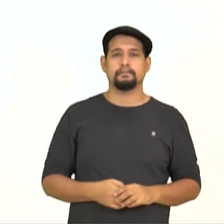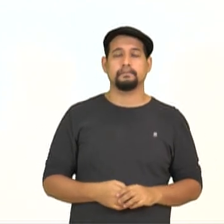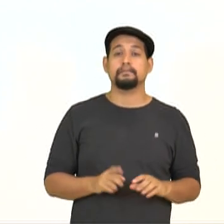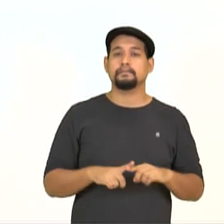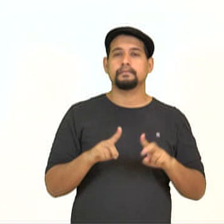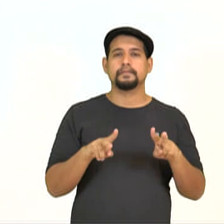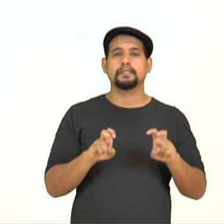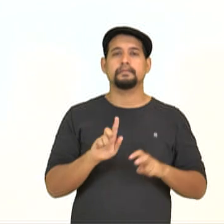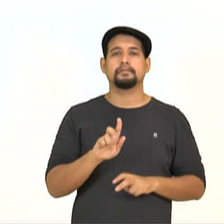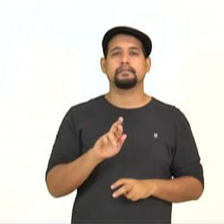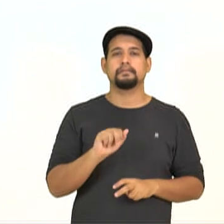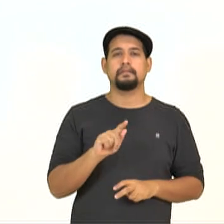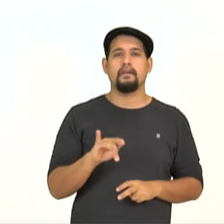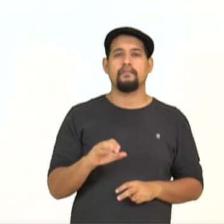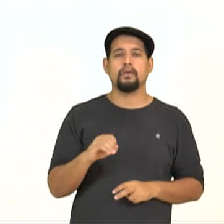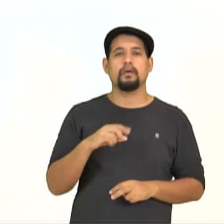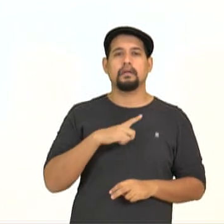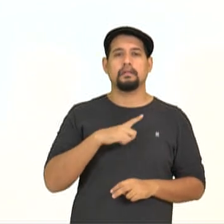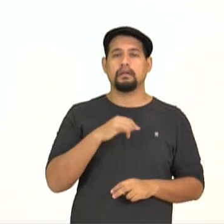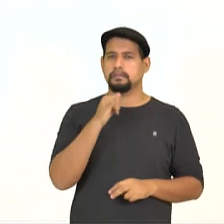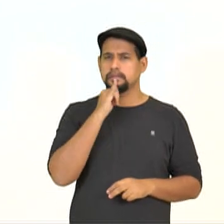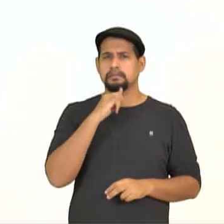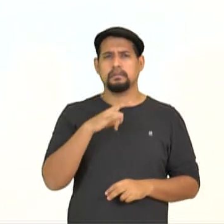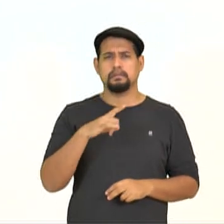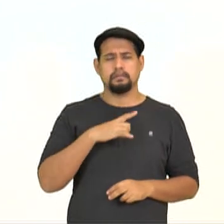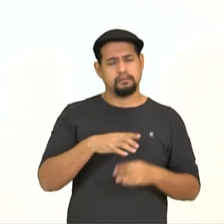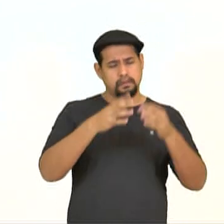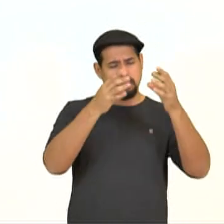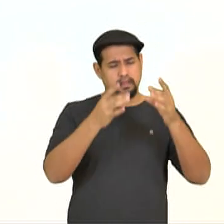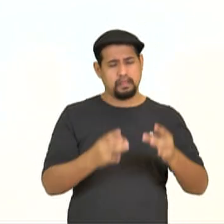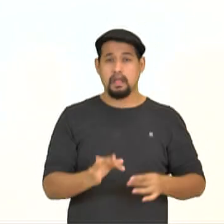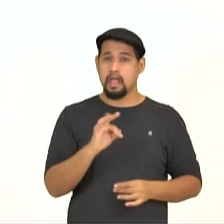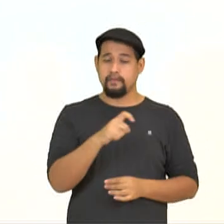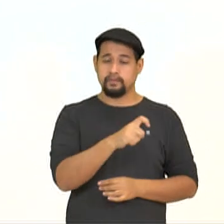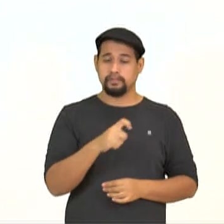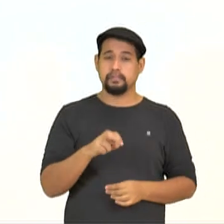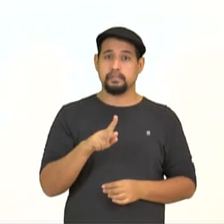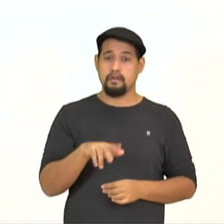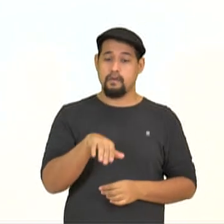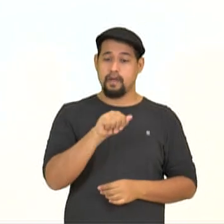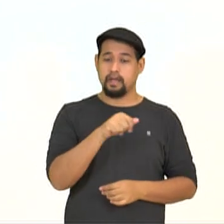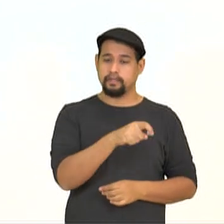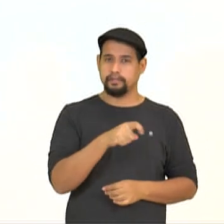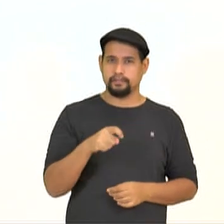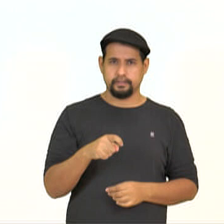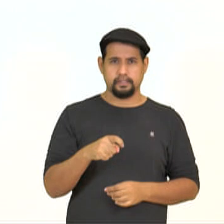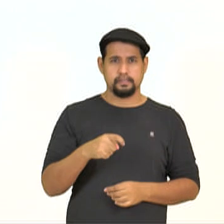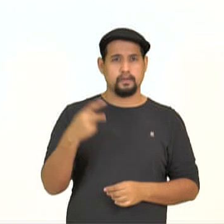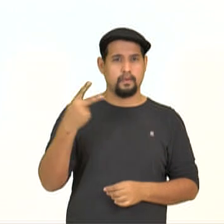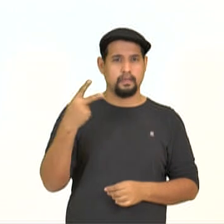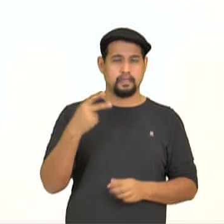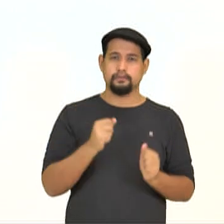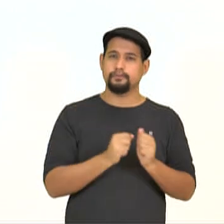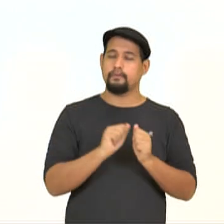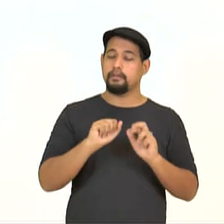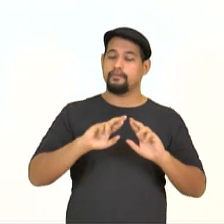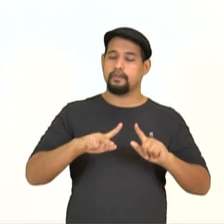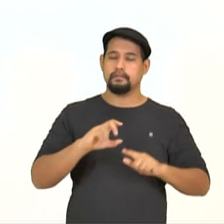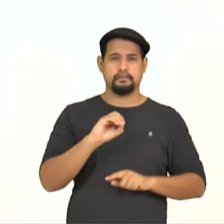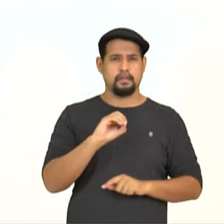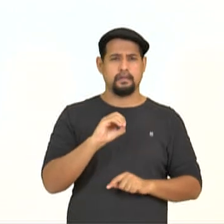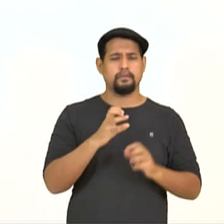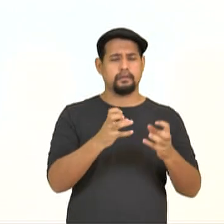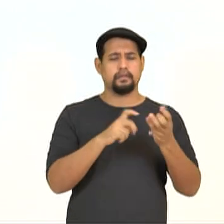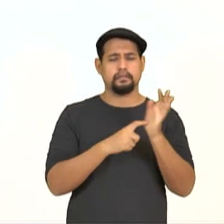Ainda sobre o gráfico, né, de uma função, né, se eu tiver uma função definida por f de x igual a x ao quadrado com a diferente de zero, eu